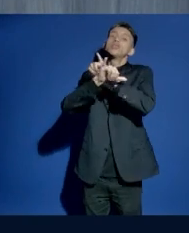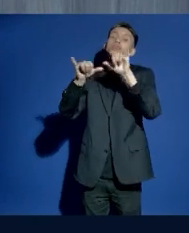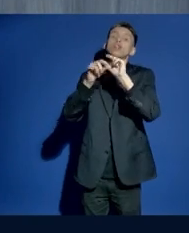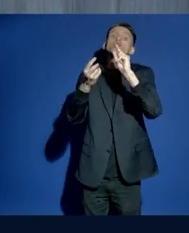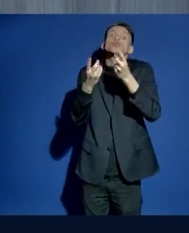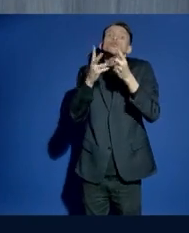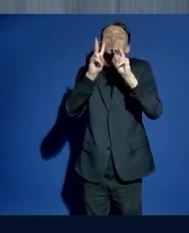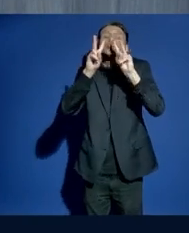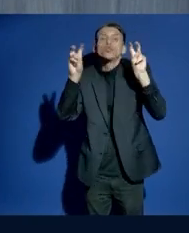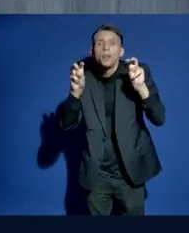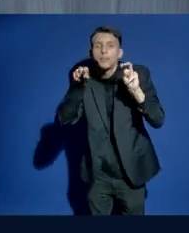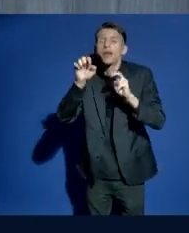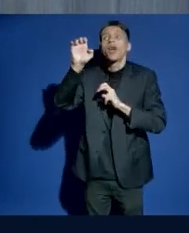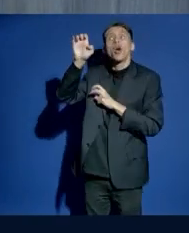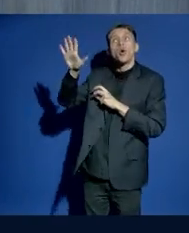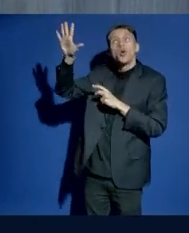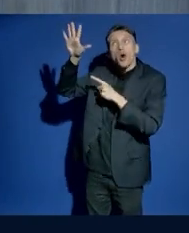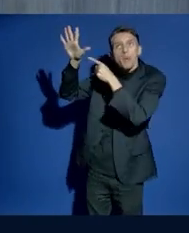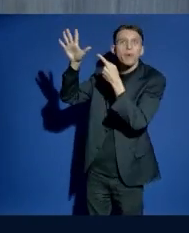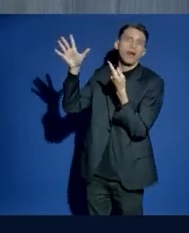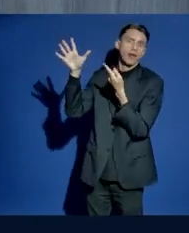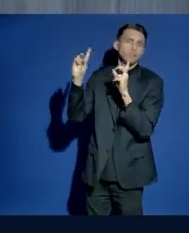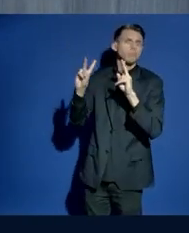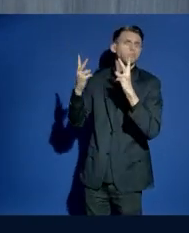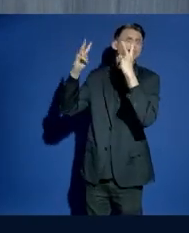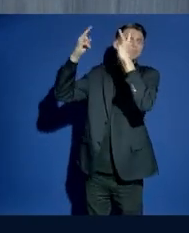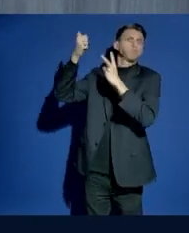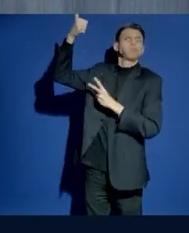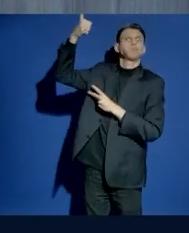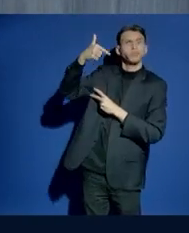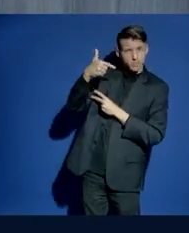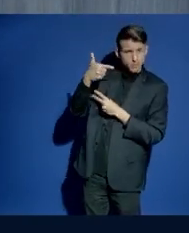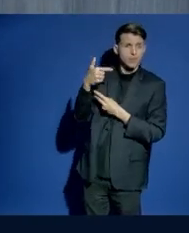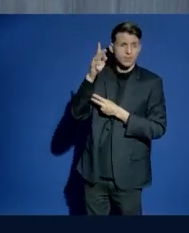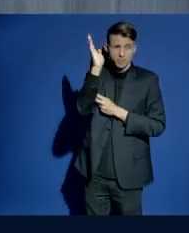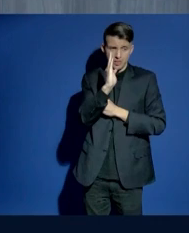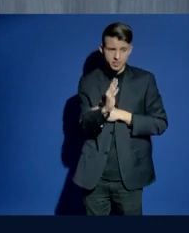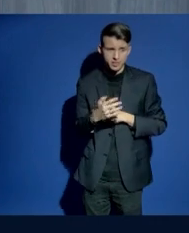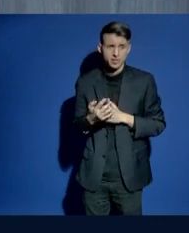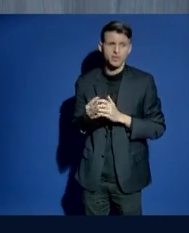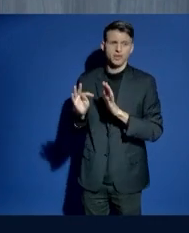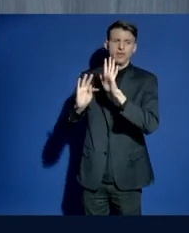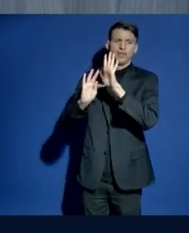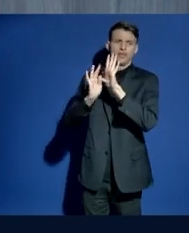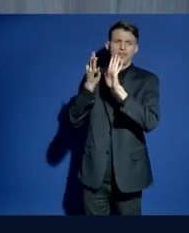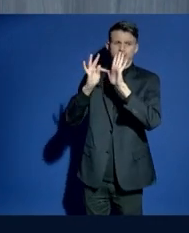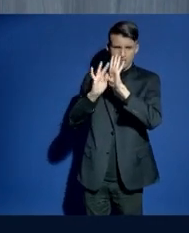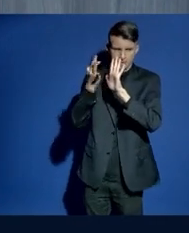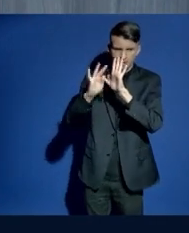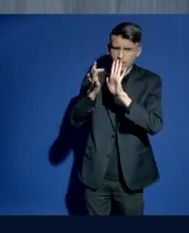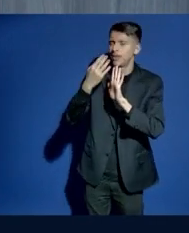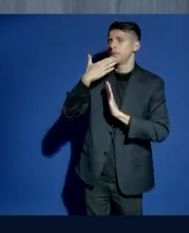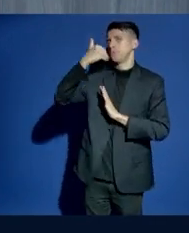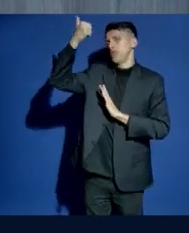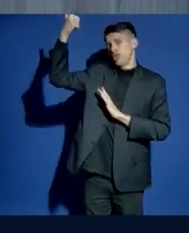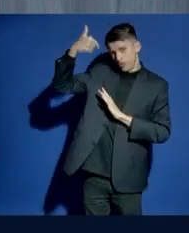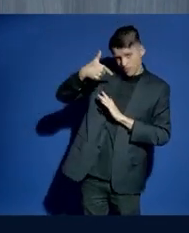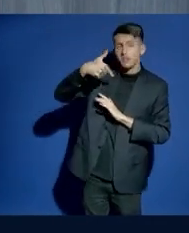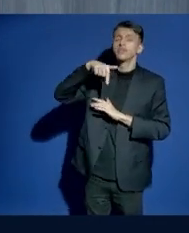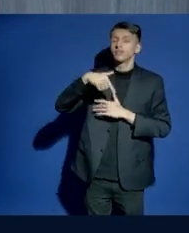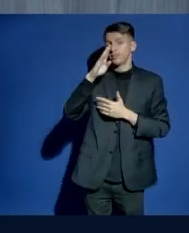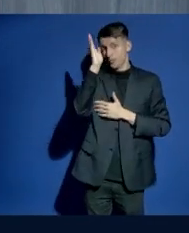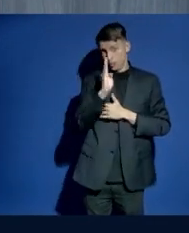ambiental na Europa eh vale muito mais do que no Brasil eu acho que o importante é a gente perceber que grandes empresas